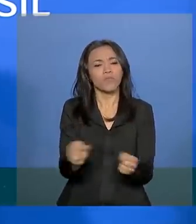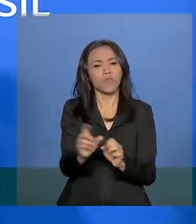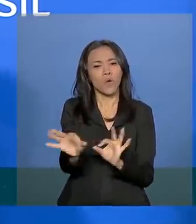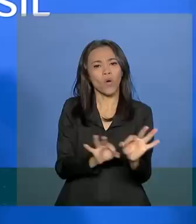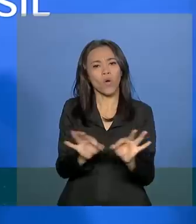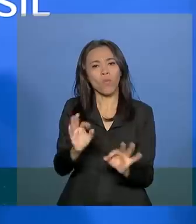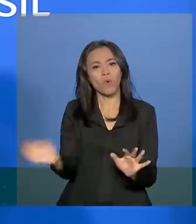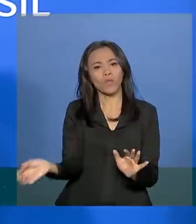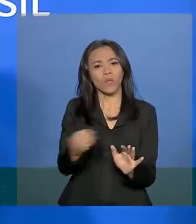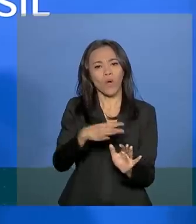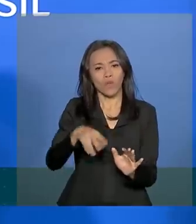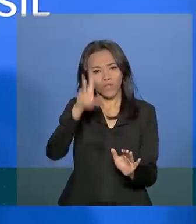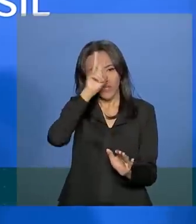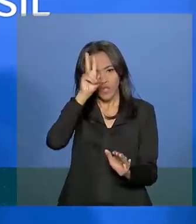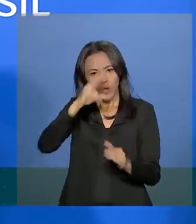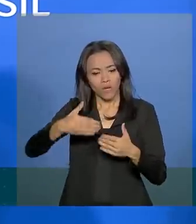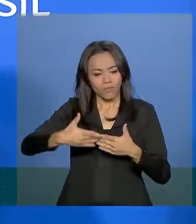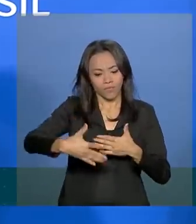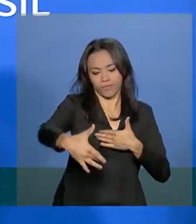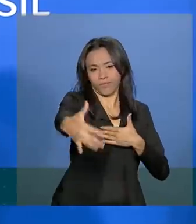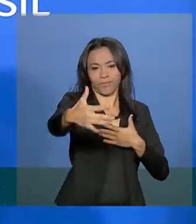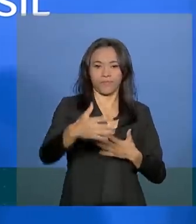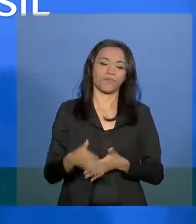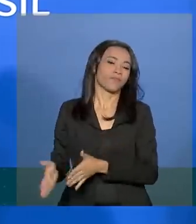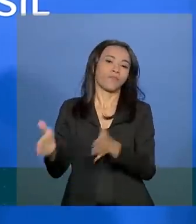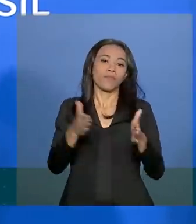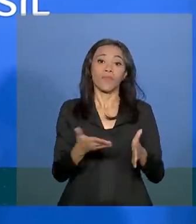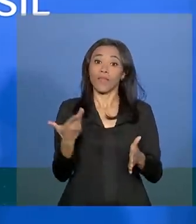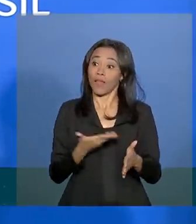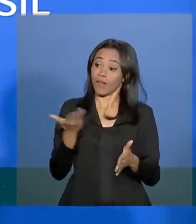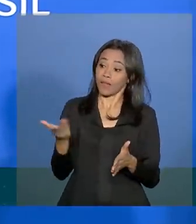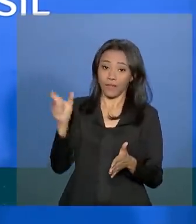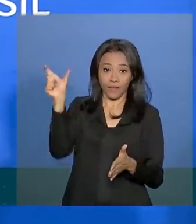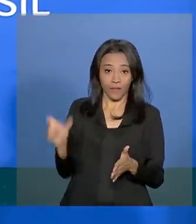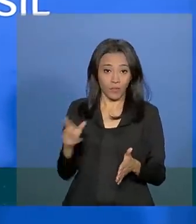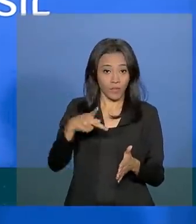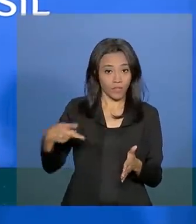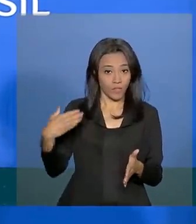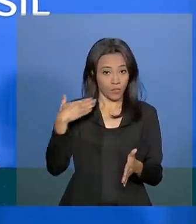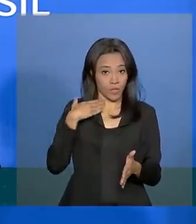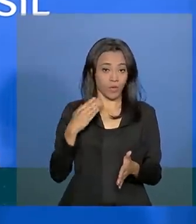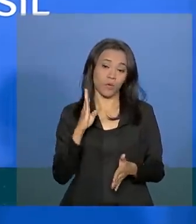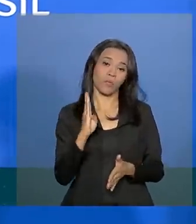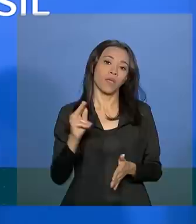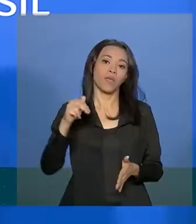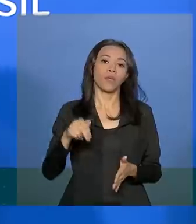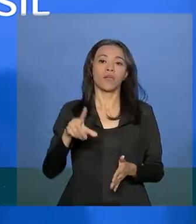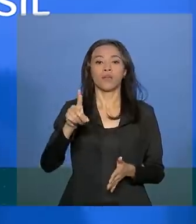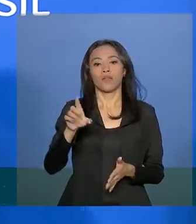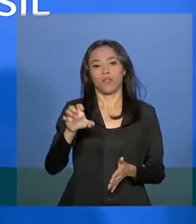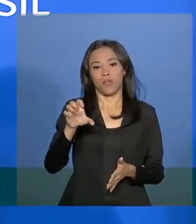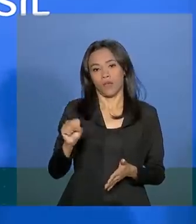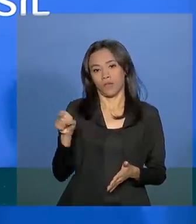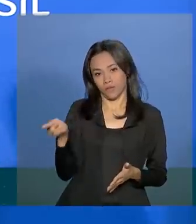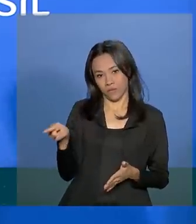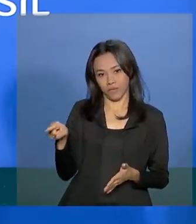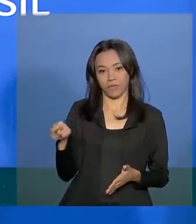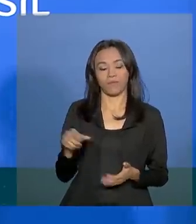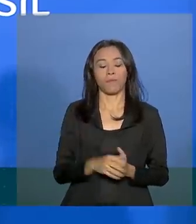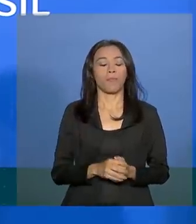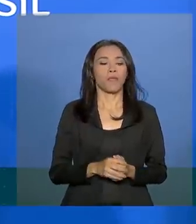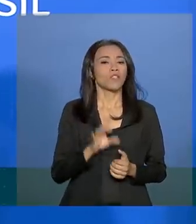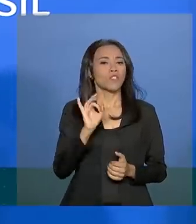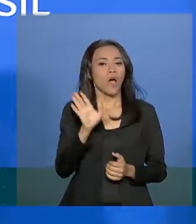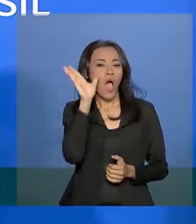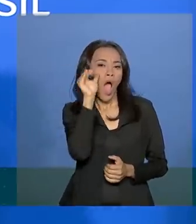quando se fala em nova história aqui também o nosso presidente do bnds joaquim levy só a título de curiosidade não